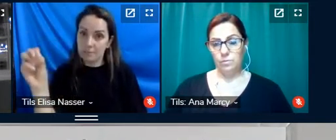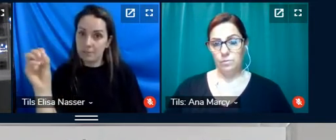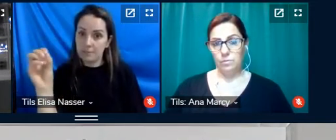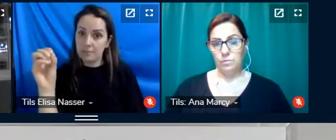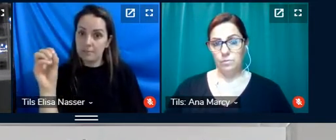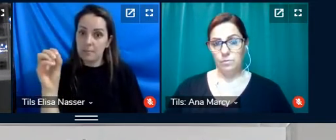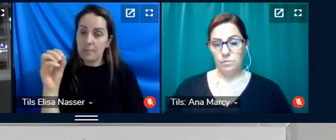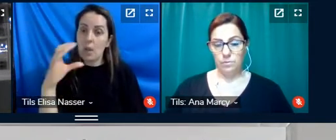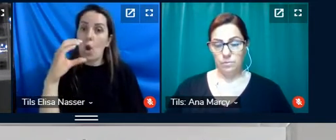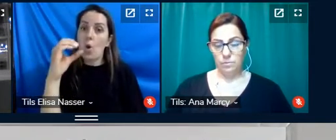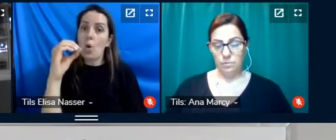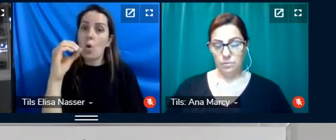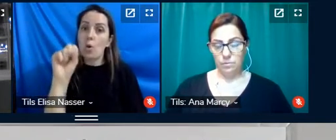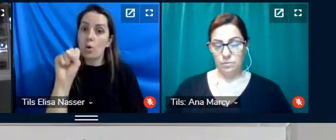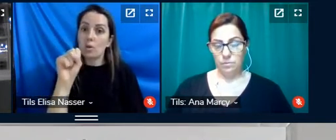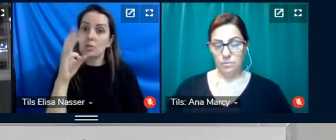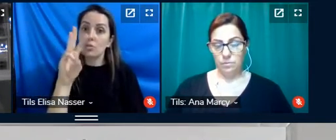Cosseno de 30, quanto é?